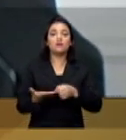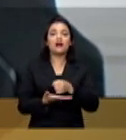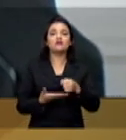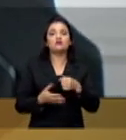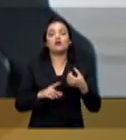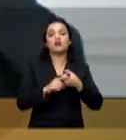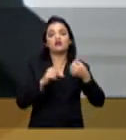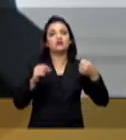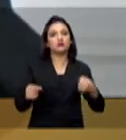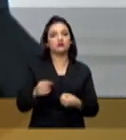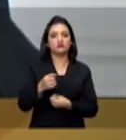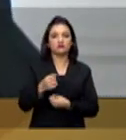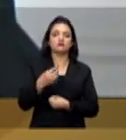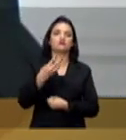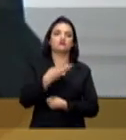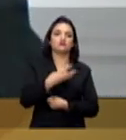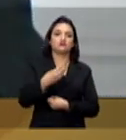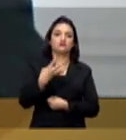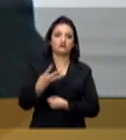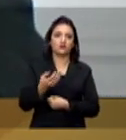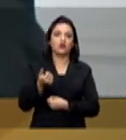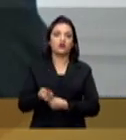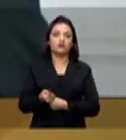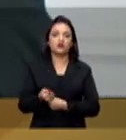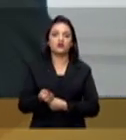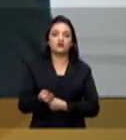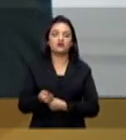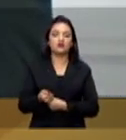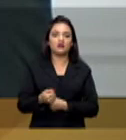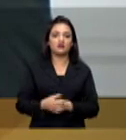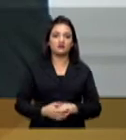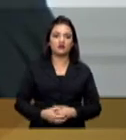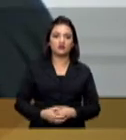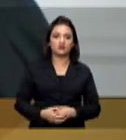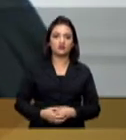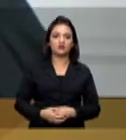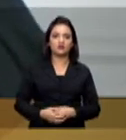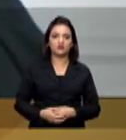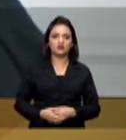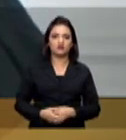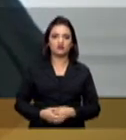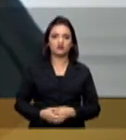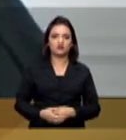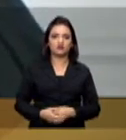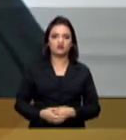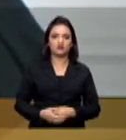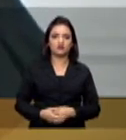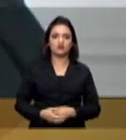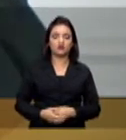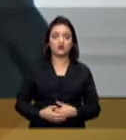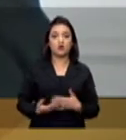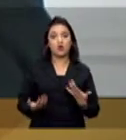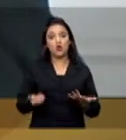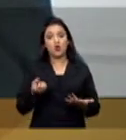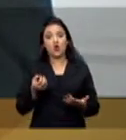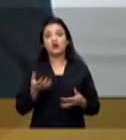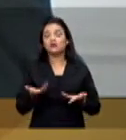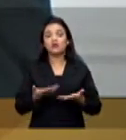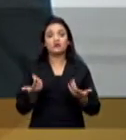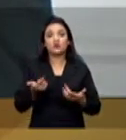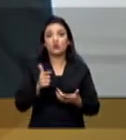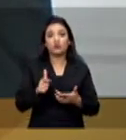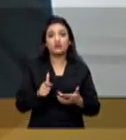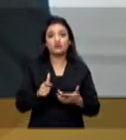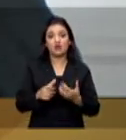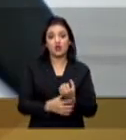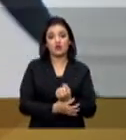334-A. Em outras, o princípio da insignificância. Ou seja, onde está a segurança jurídica em